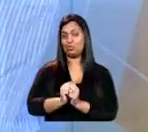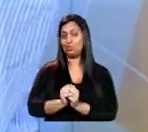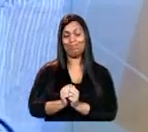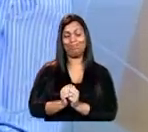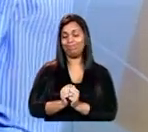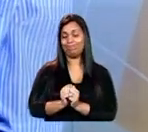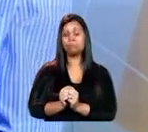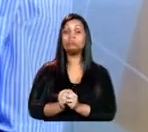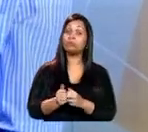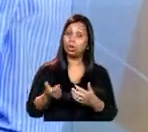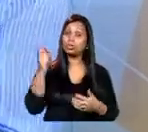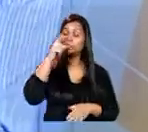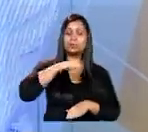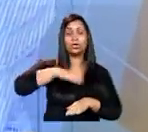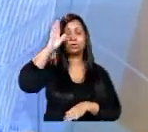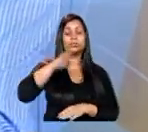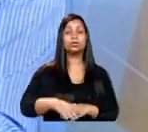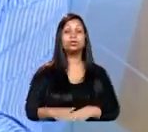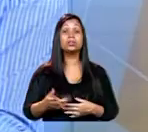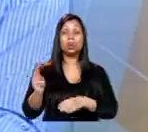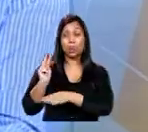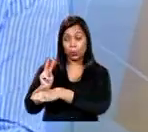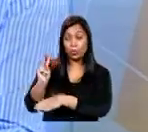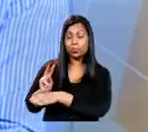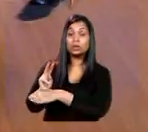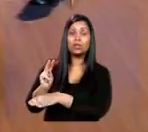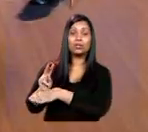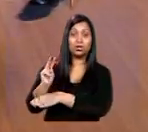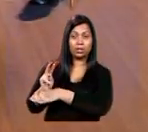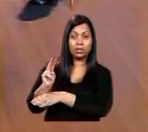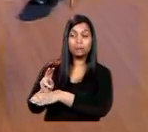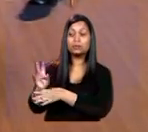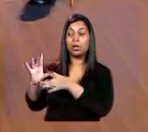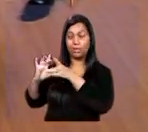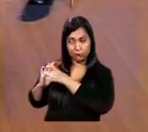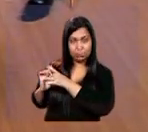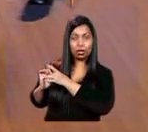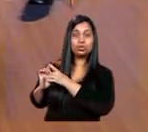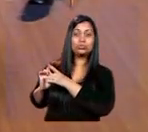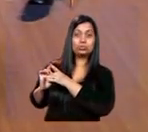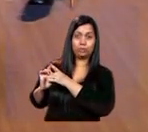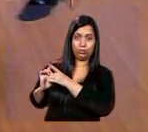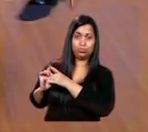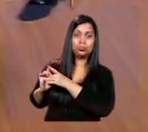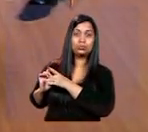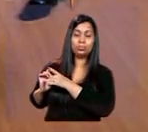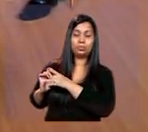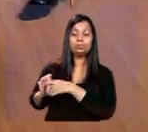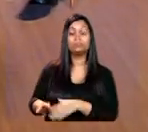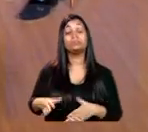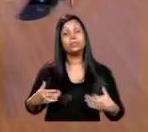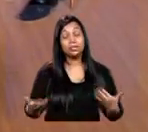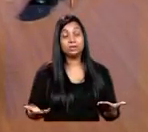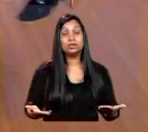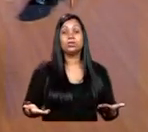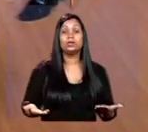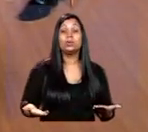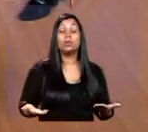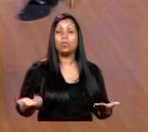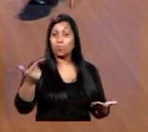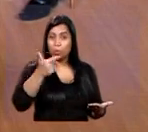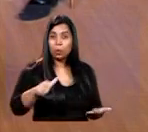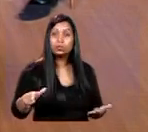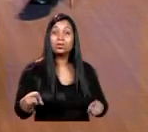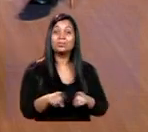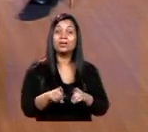horas. Então, precisa desse vínculo. E a nossa dificuldade é essa. Na realidade, o cuidador é parte da equipe. Né? É parte da equipe, ele é um dos integrantes.